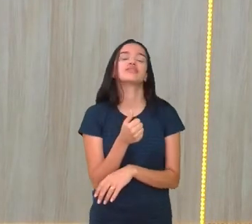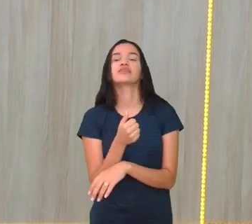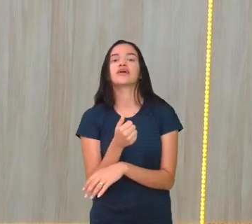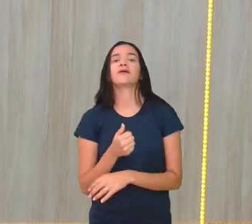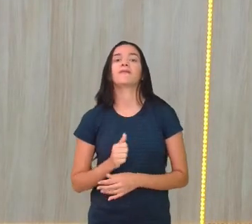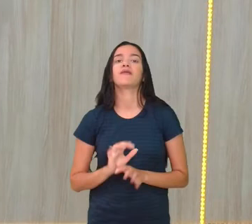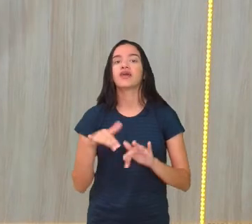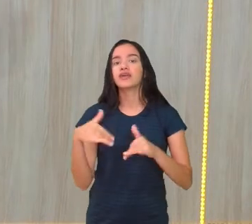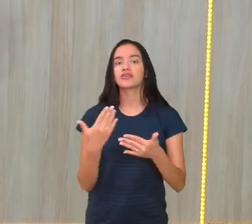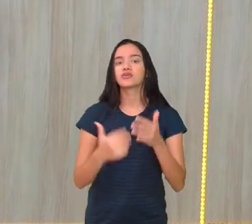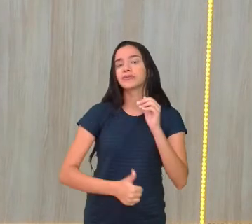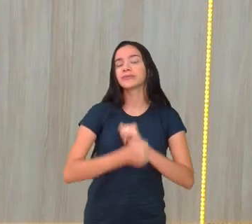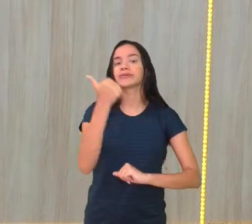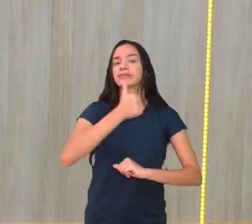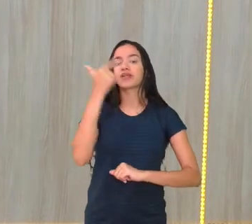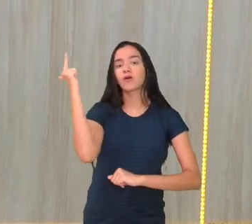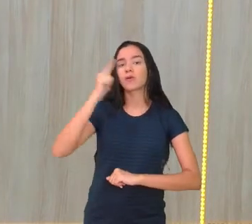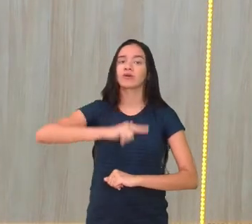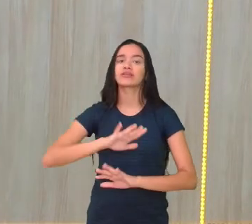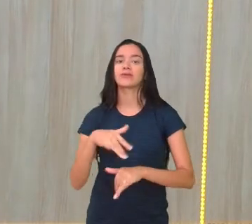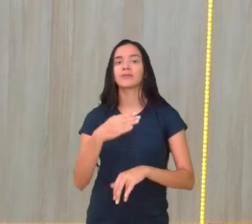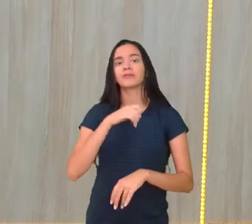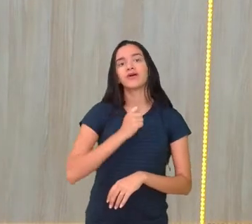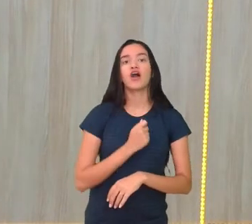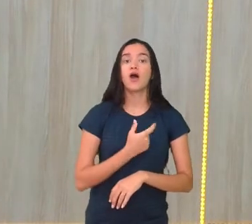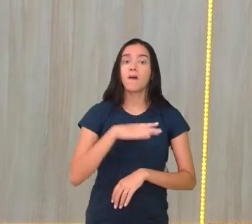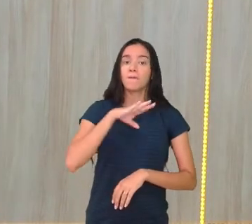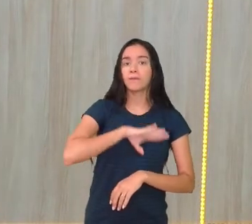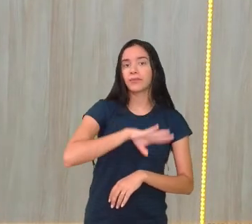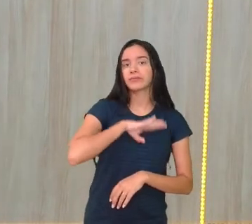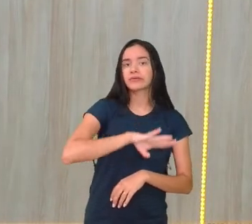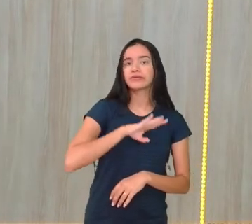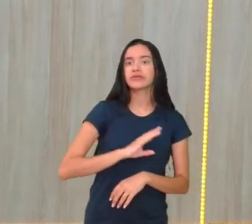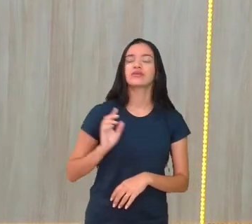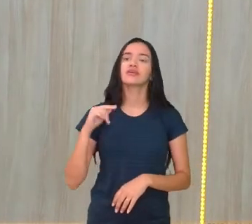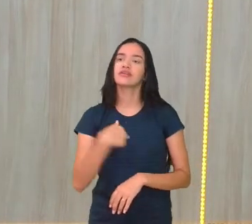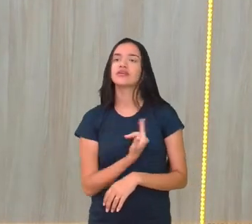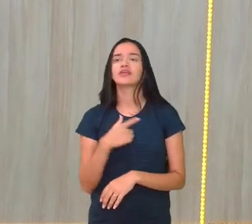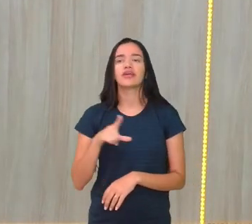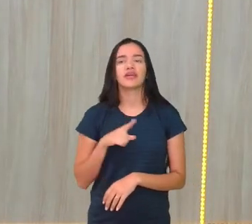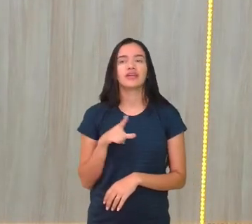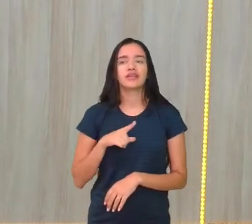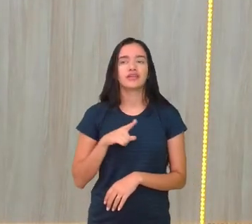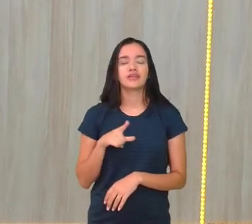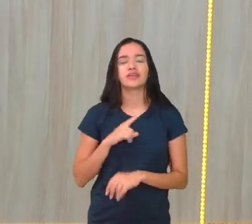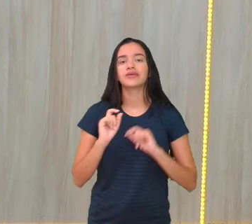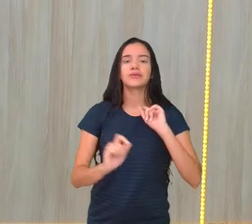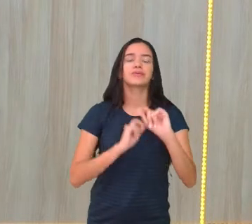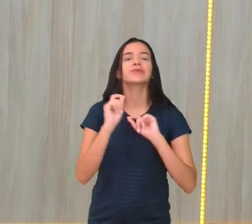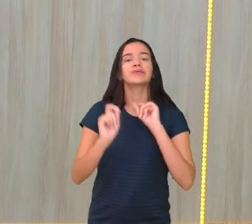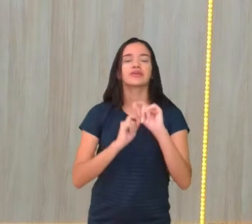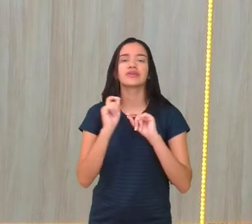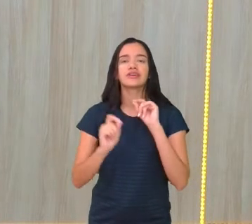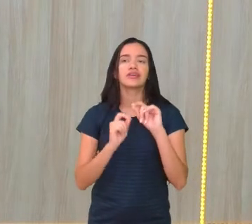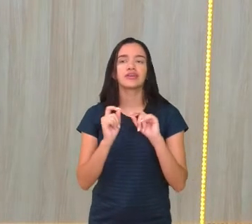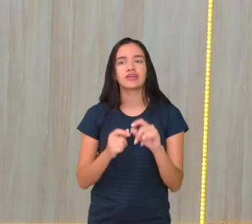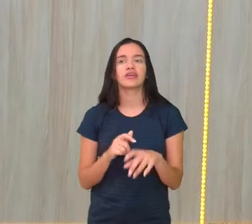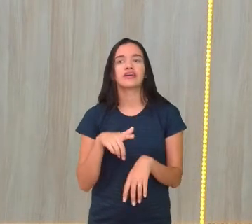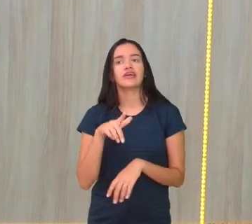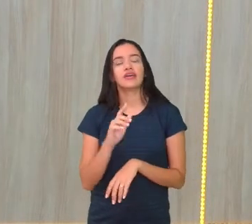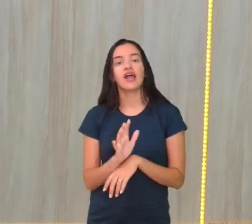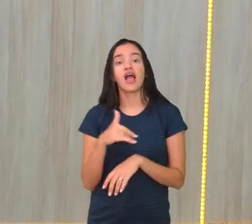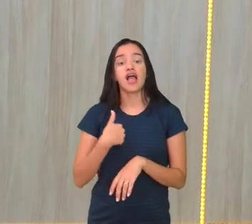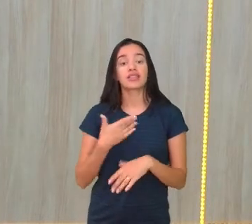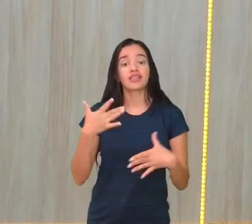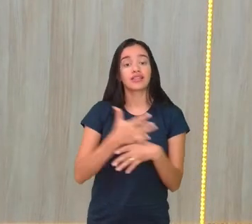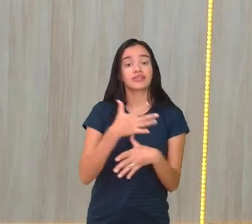né, das primeiras conquistas portuguesas, é que a gente tem o genovês, né? Nasceu na cidade de